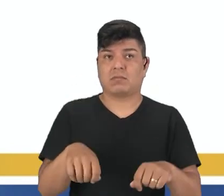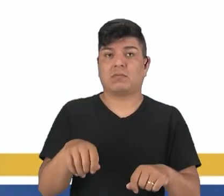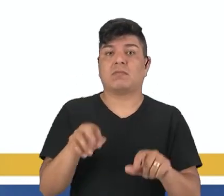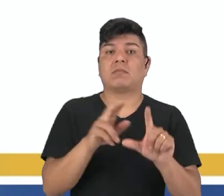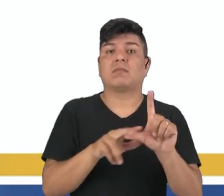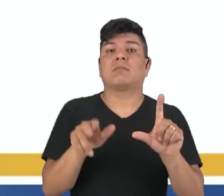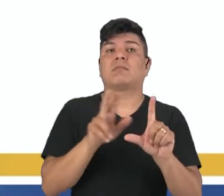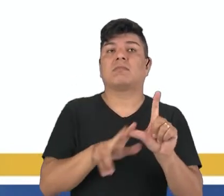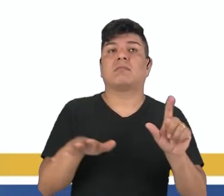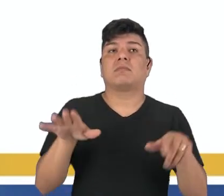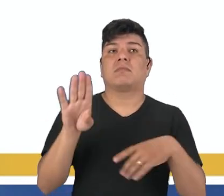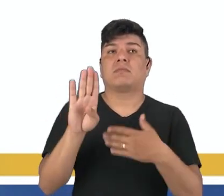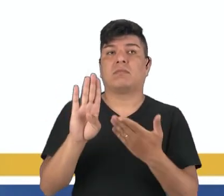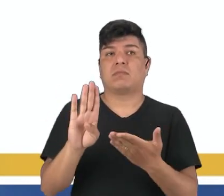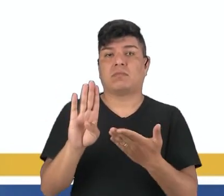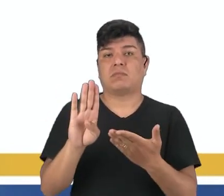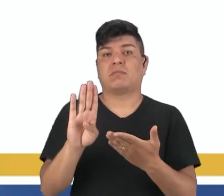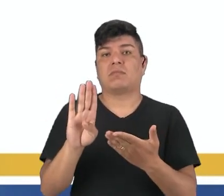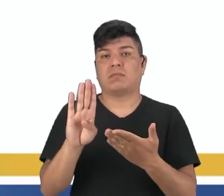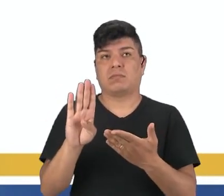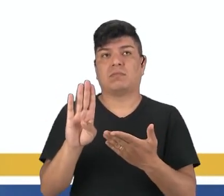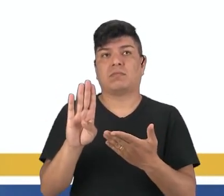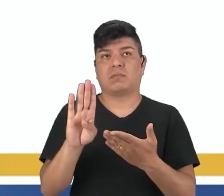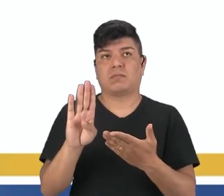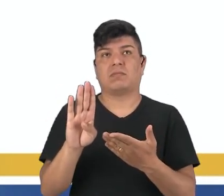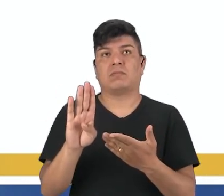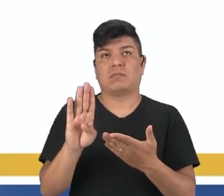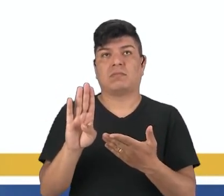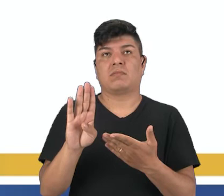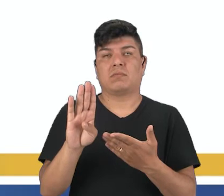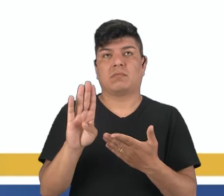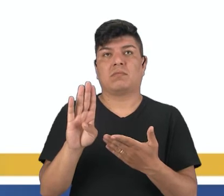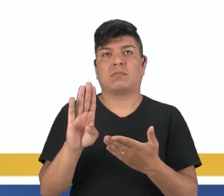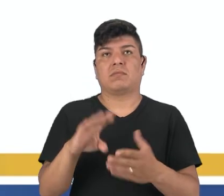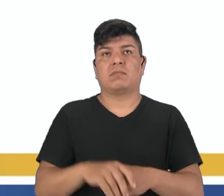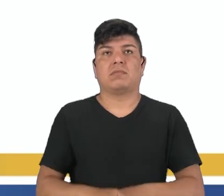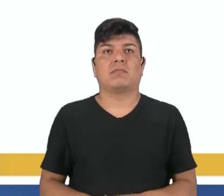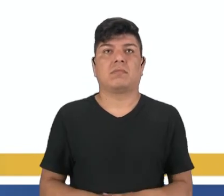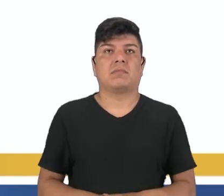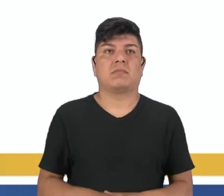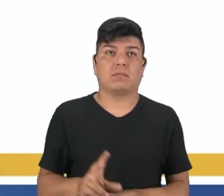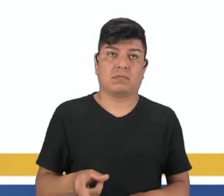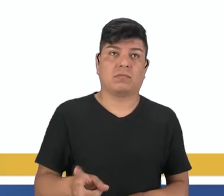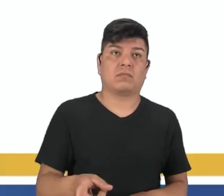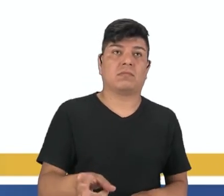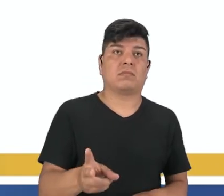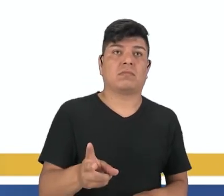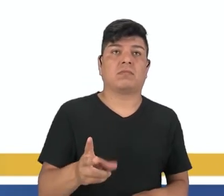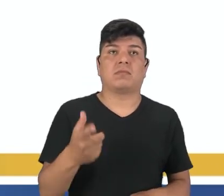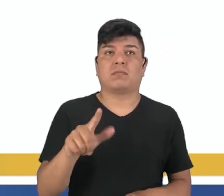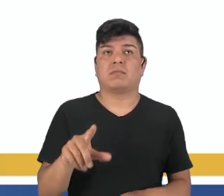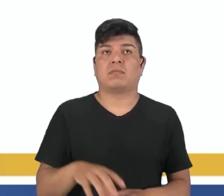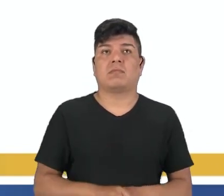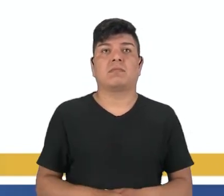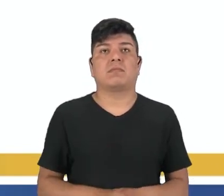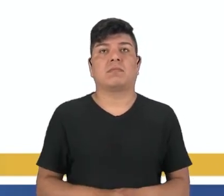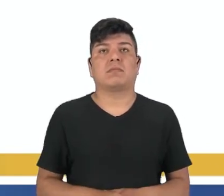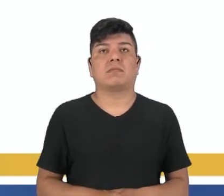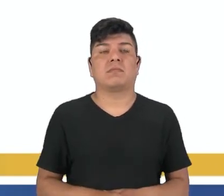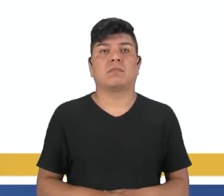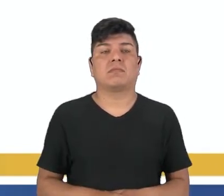nossa letra B, não é? 6 horas. Continuando com mais uma situação